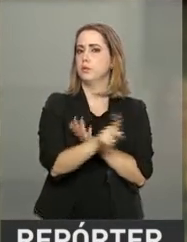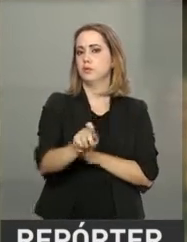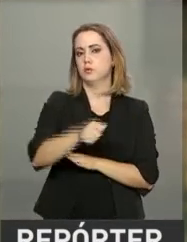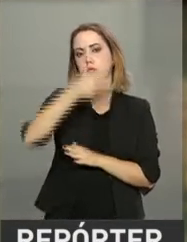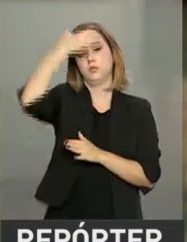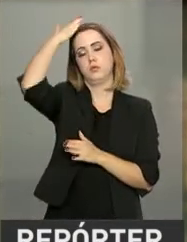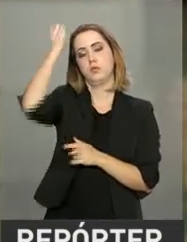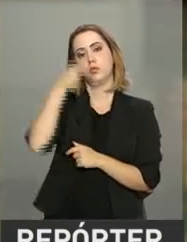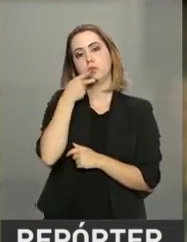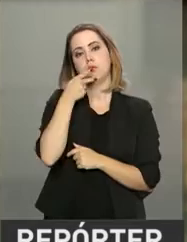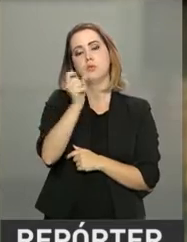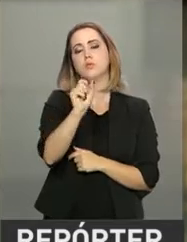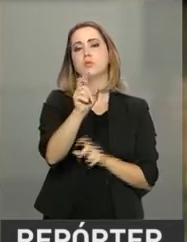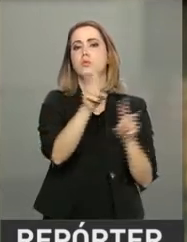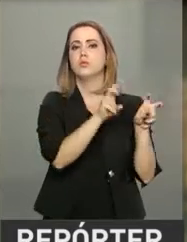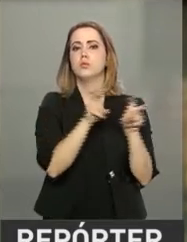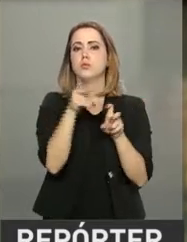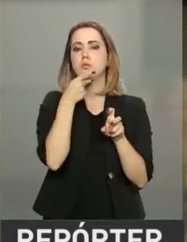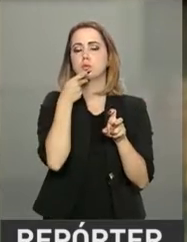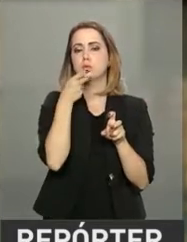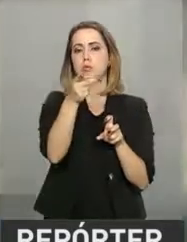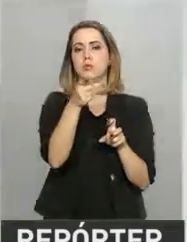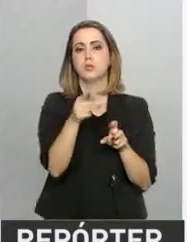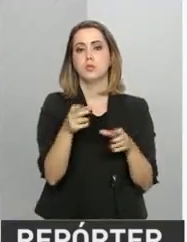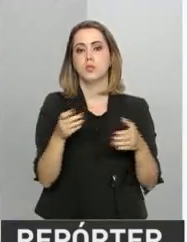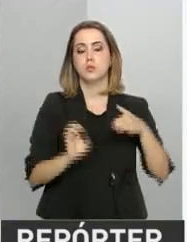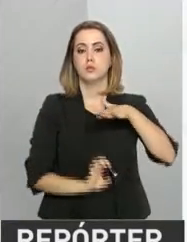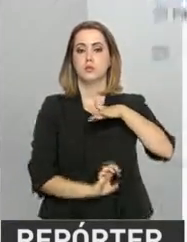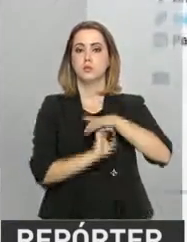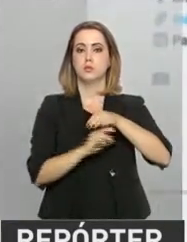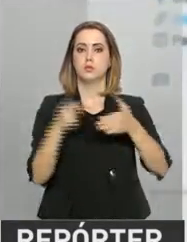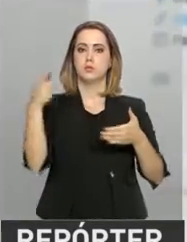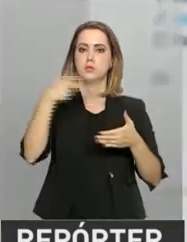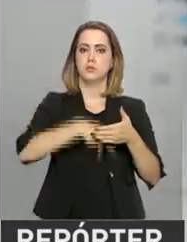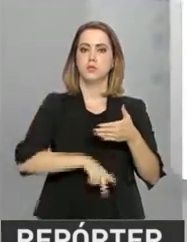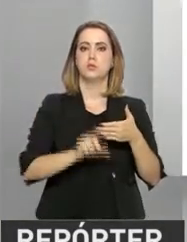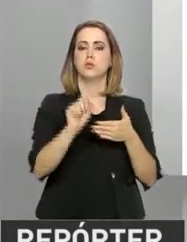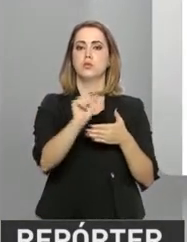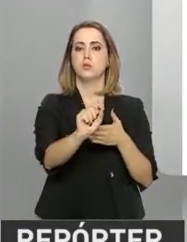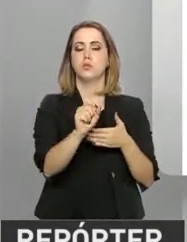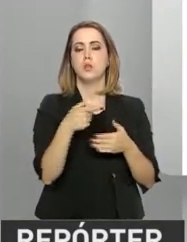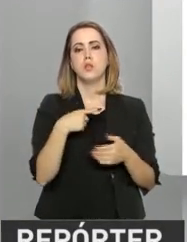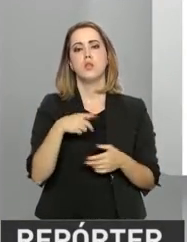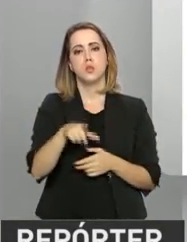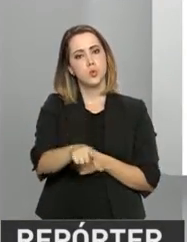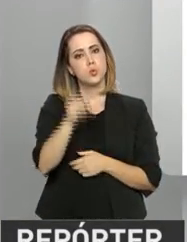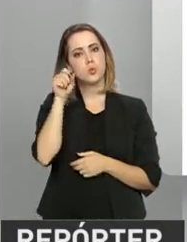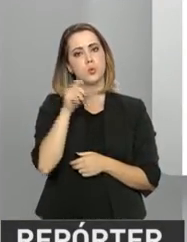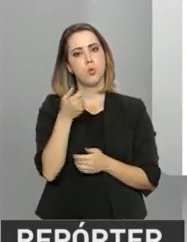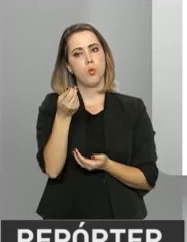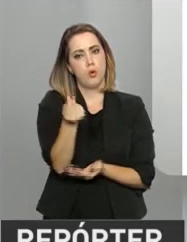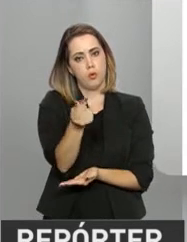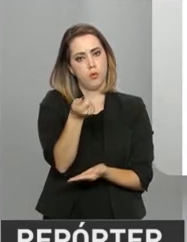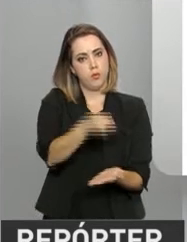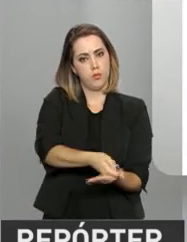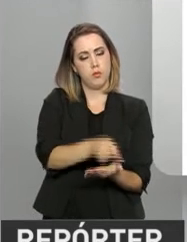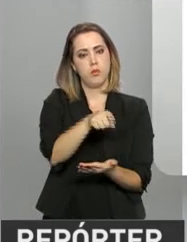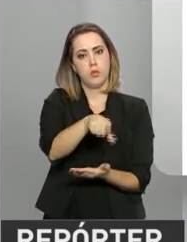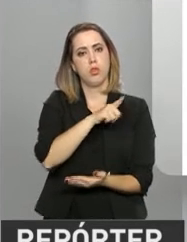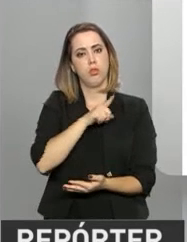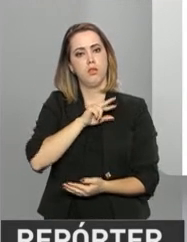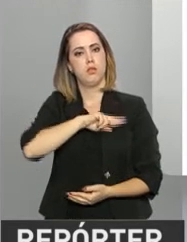também falou sobre o assunto. Disse que a Petrobras tomou a decisão com responsabilidade e que,